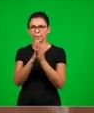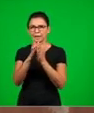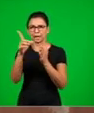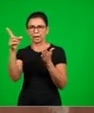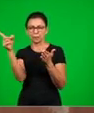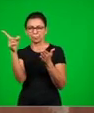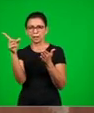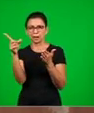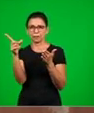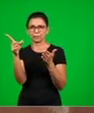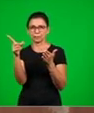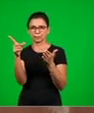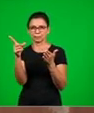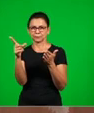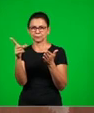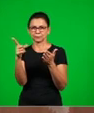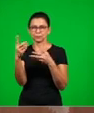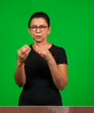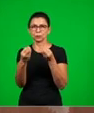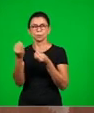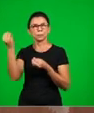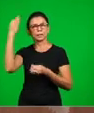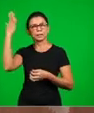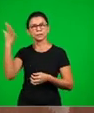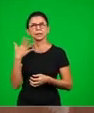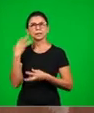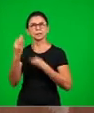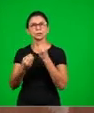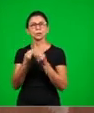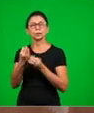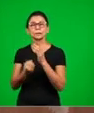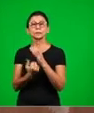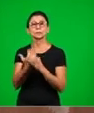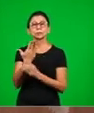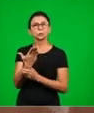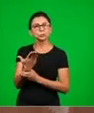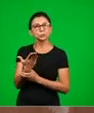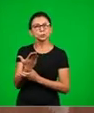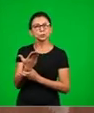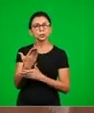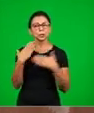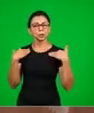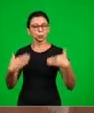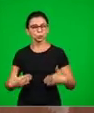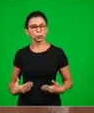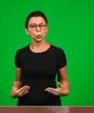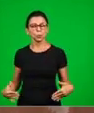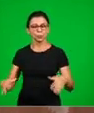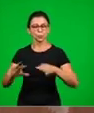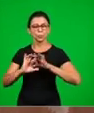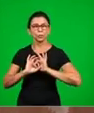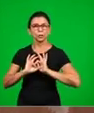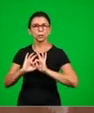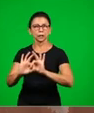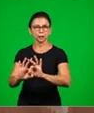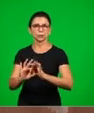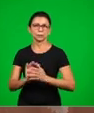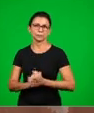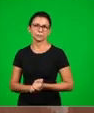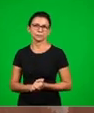corpo. Não existe palavra de carne. A palavra sai do corpo, é a espada junto ao